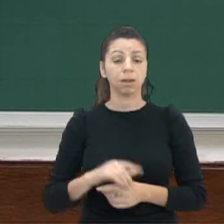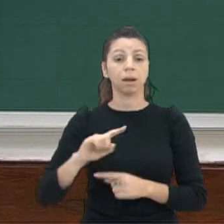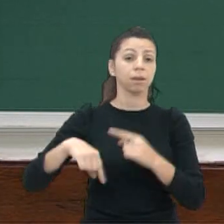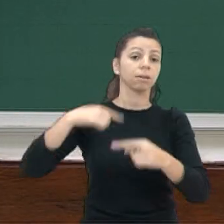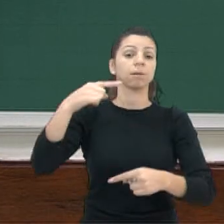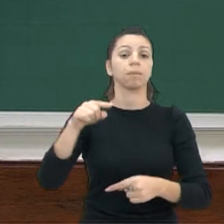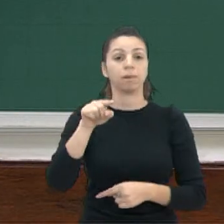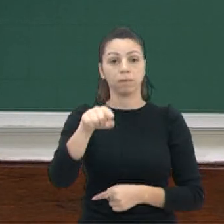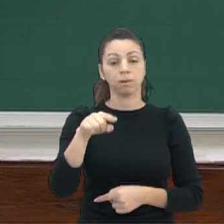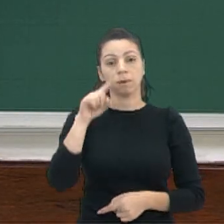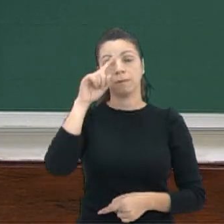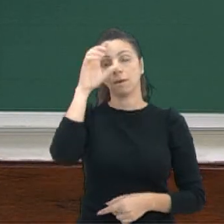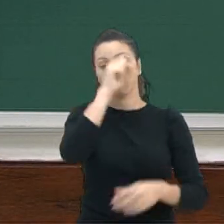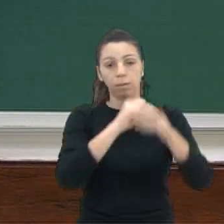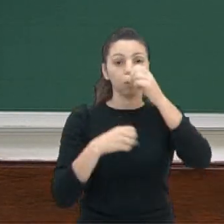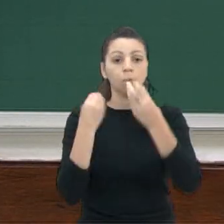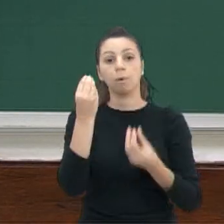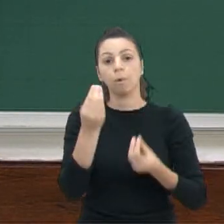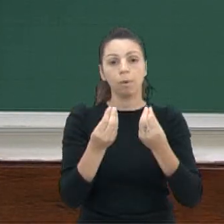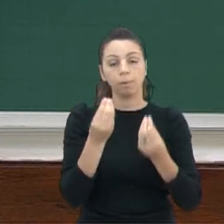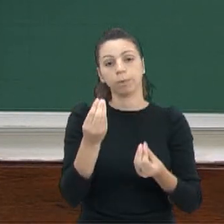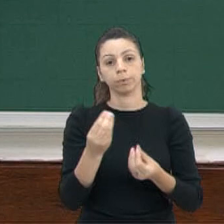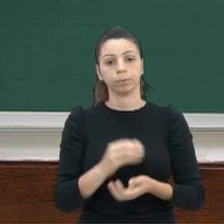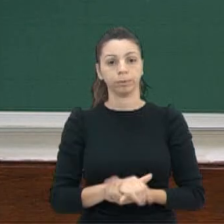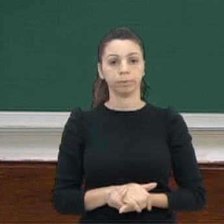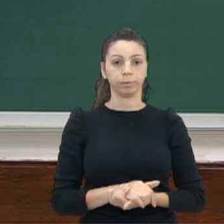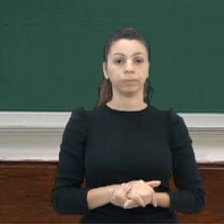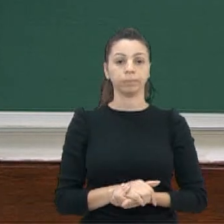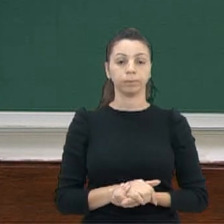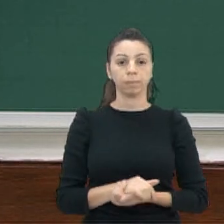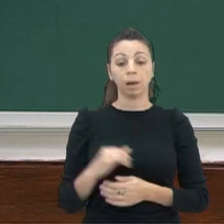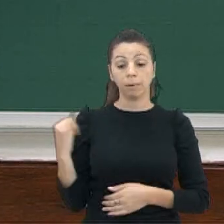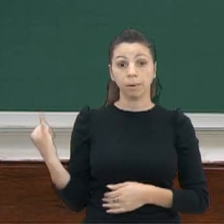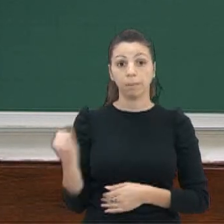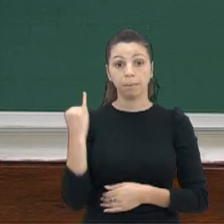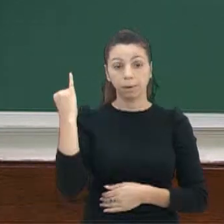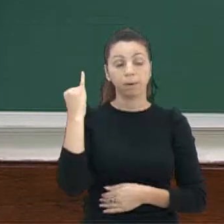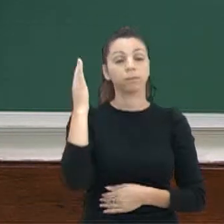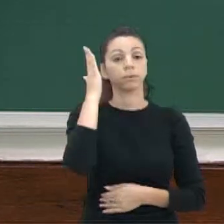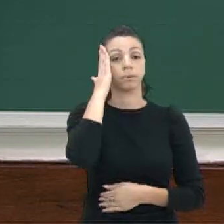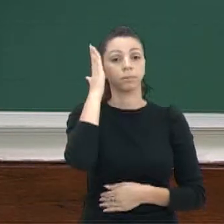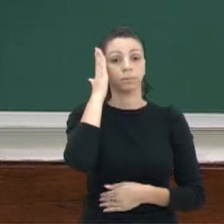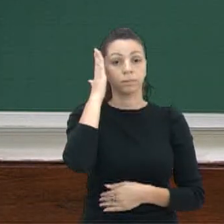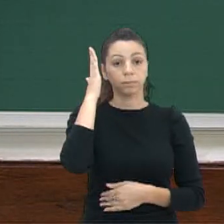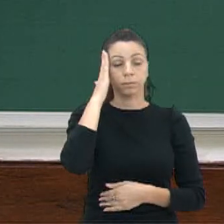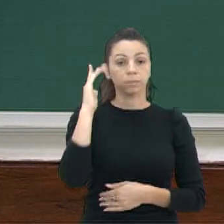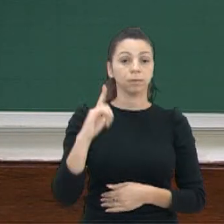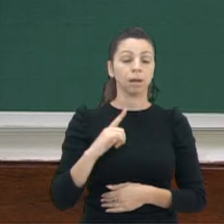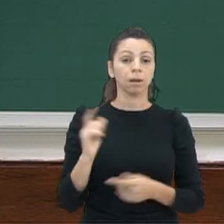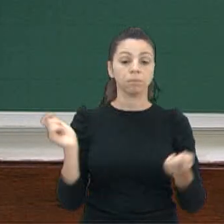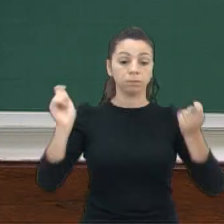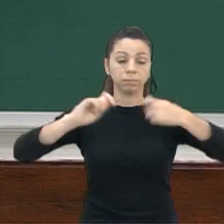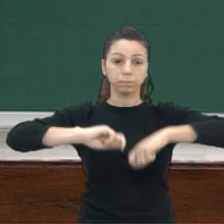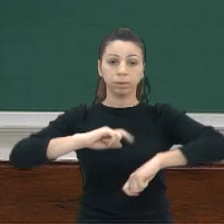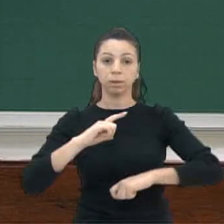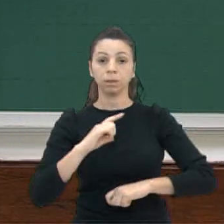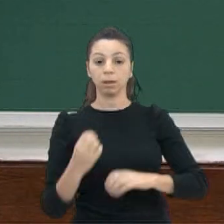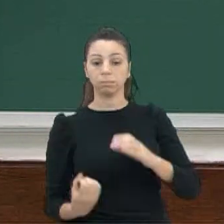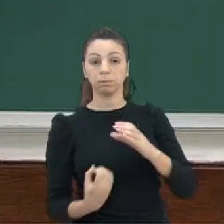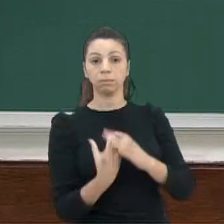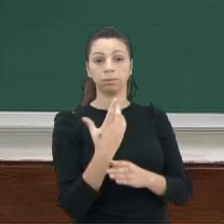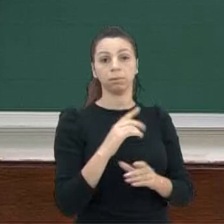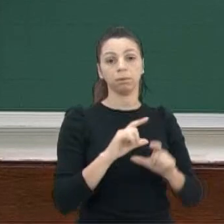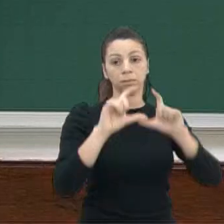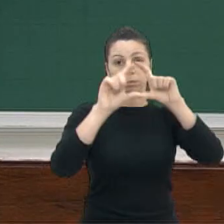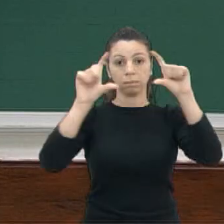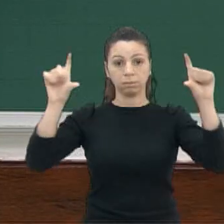depois vocês vão aprender como que se faz. Beleza? Então, o importante é assim, nós sabemos quais são as possibilidades que podem surgir com